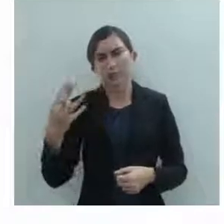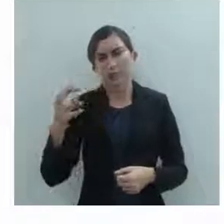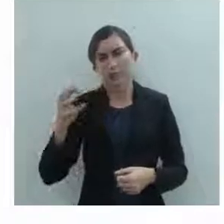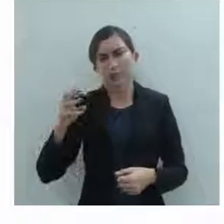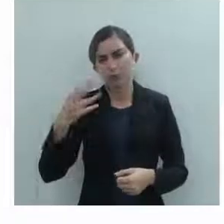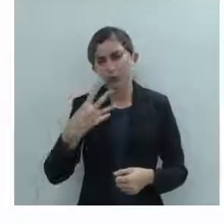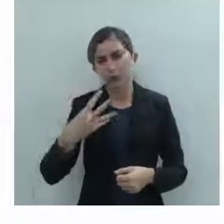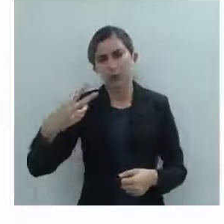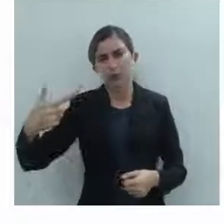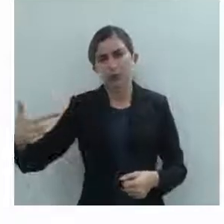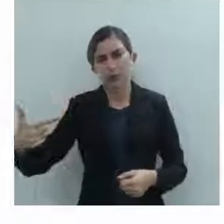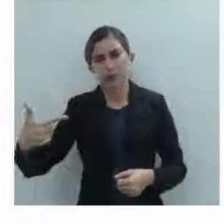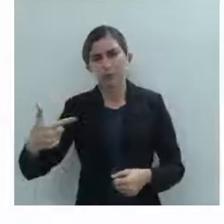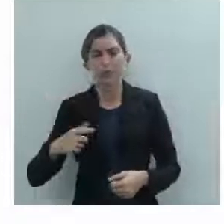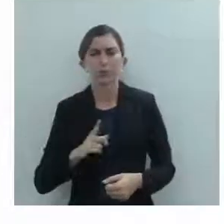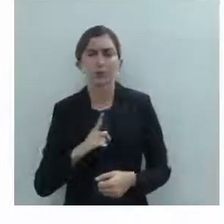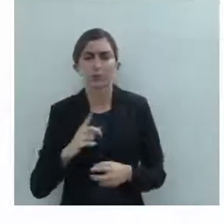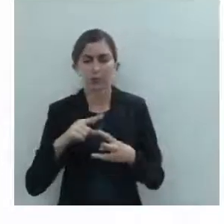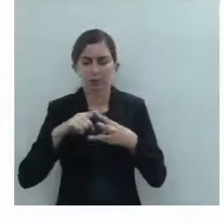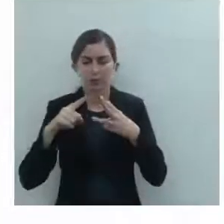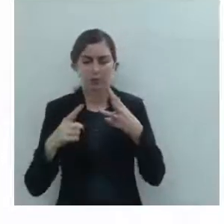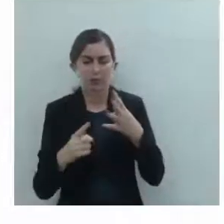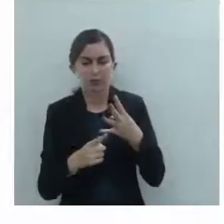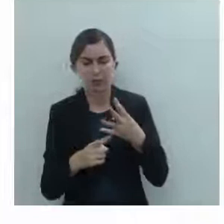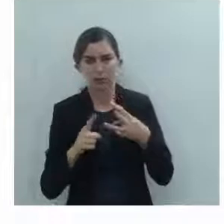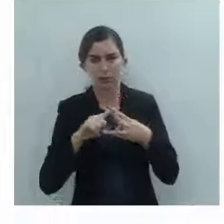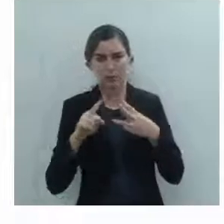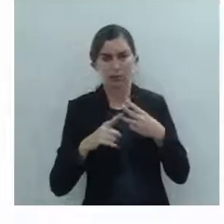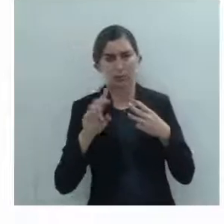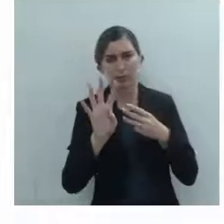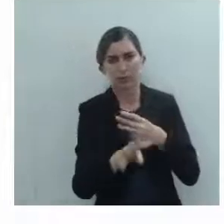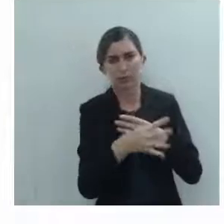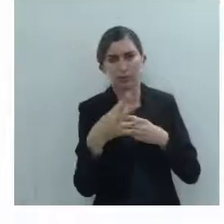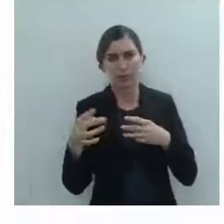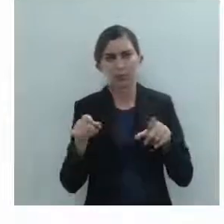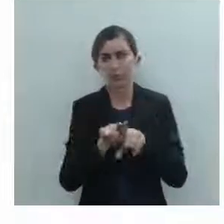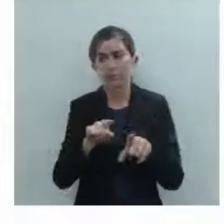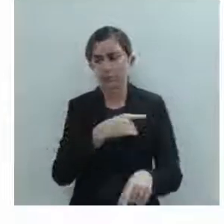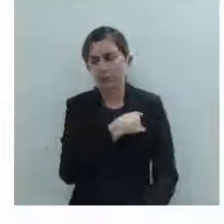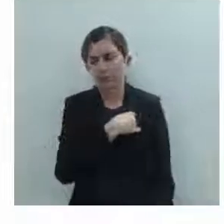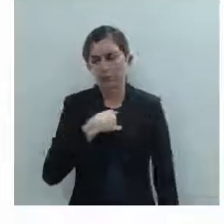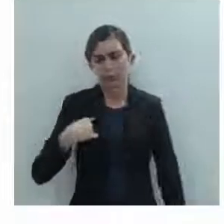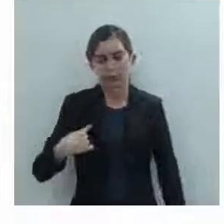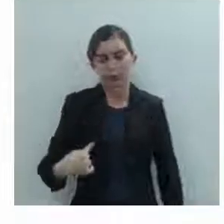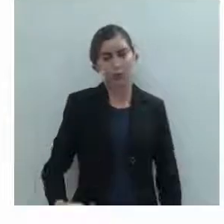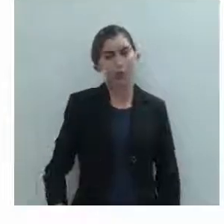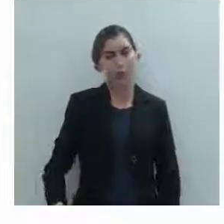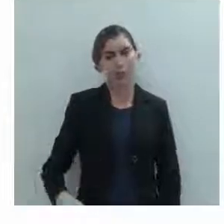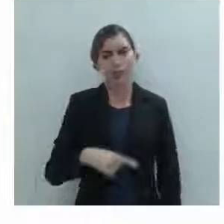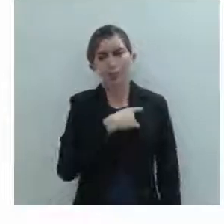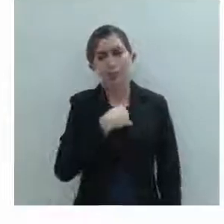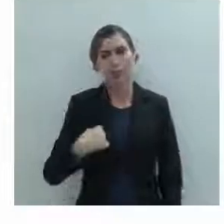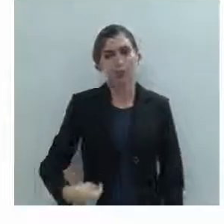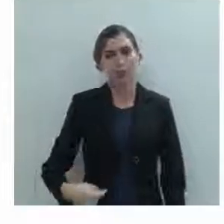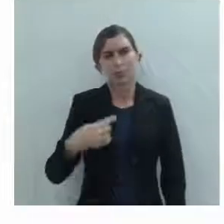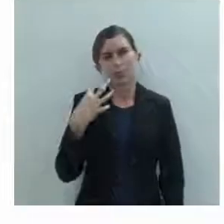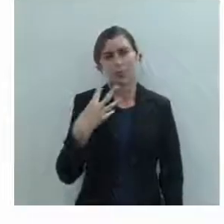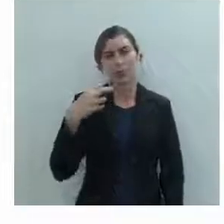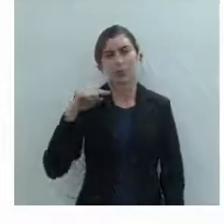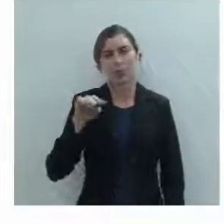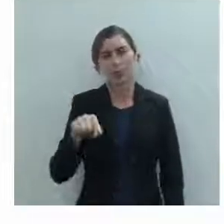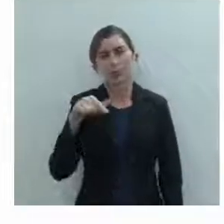4.442 além desses três calendários nós temos também o calendário chinês que diz que está e em